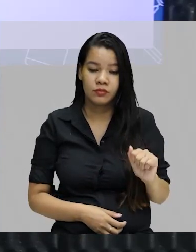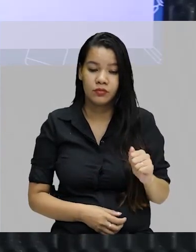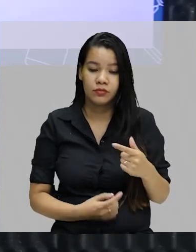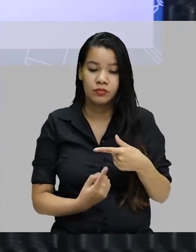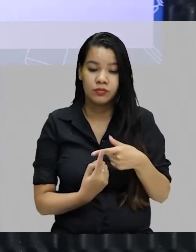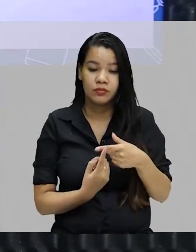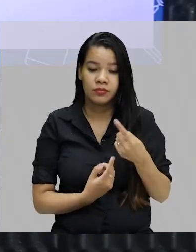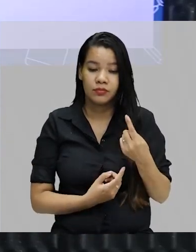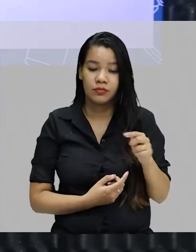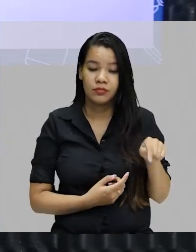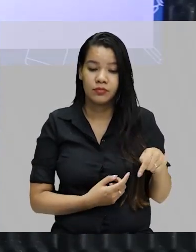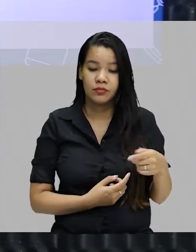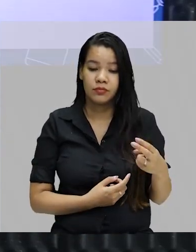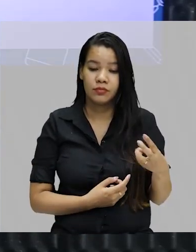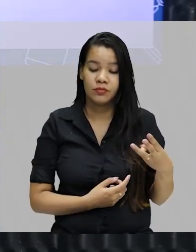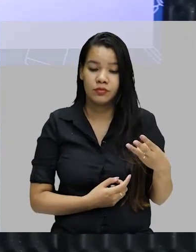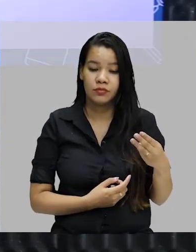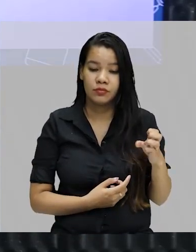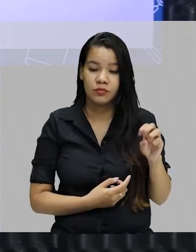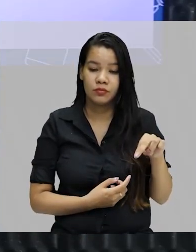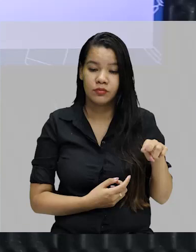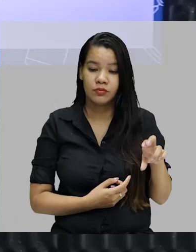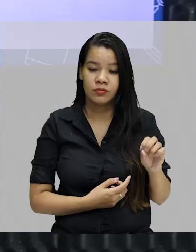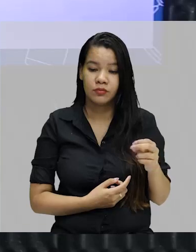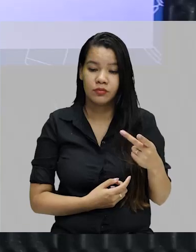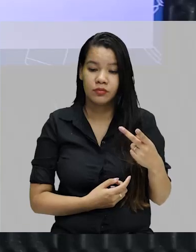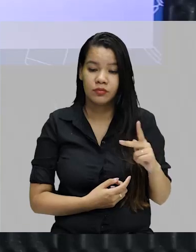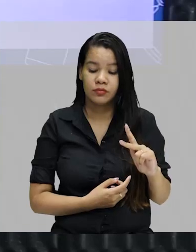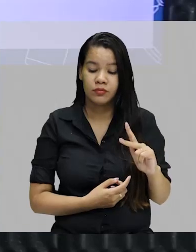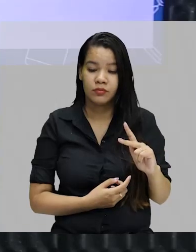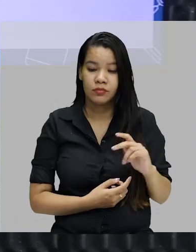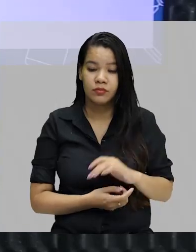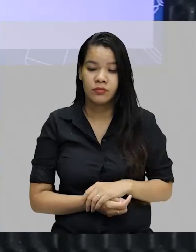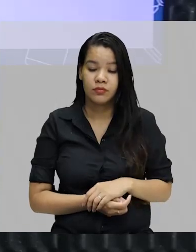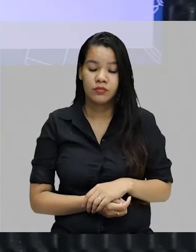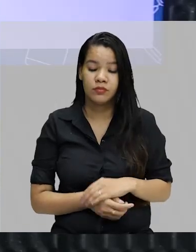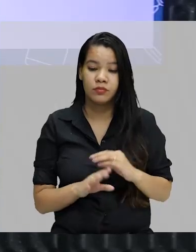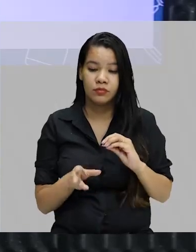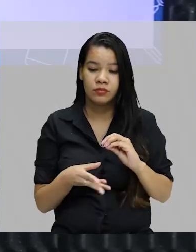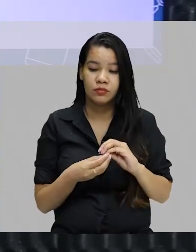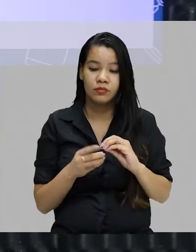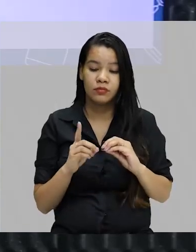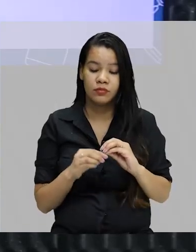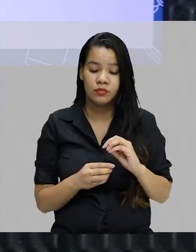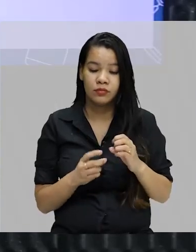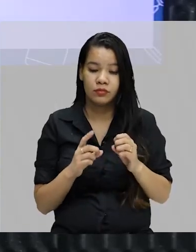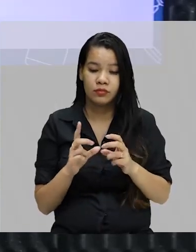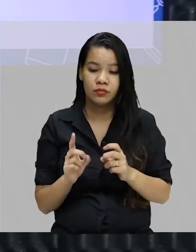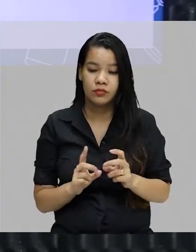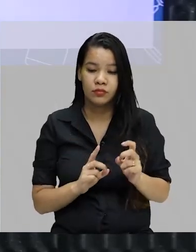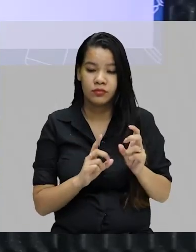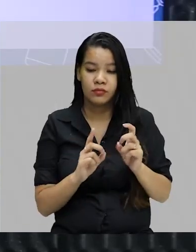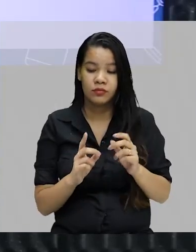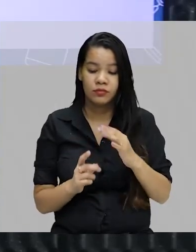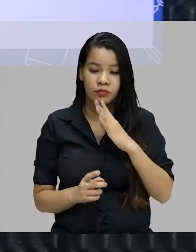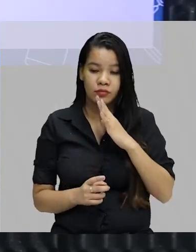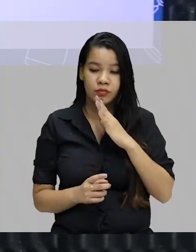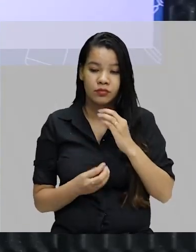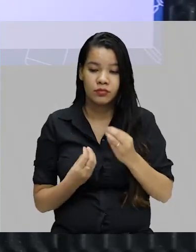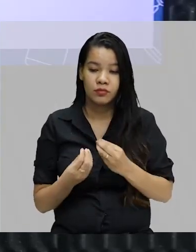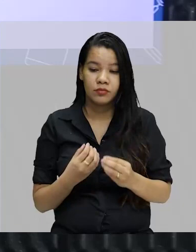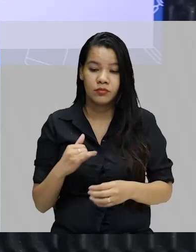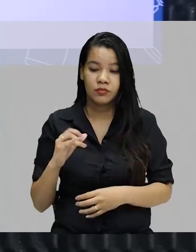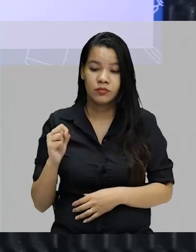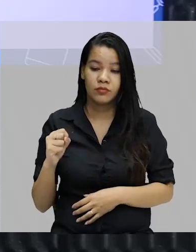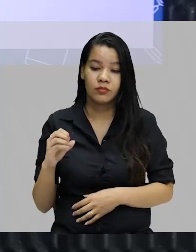1,3-dieno. Esse composto, esse nome, né, ele é comercialmente conhecido